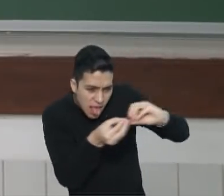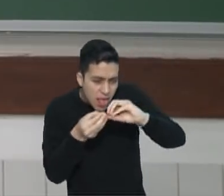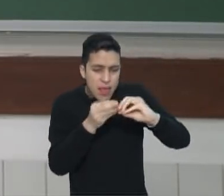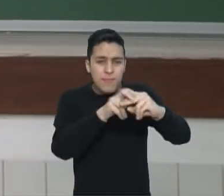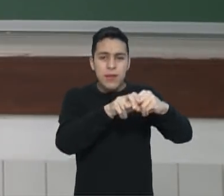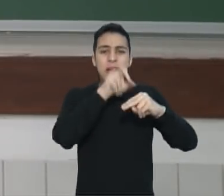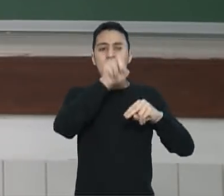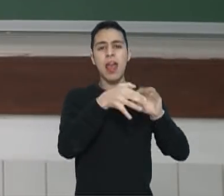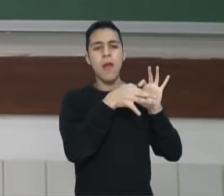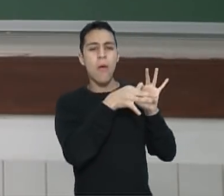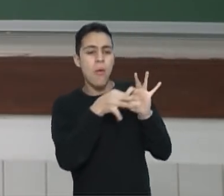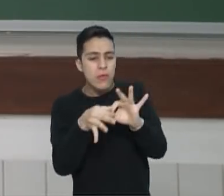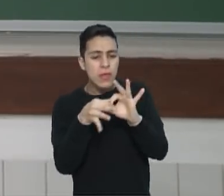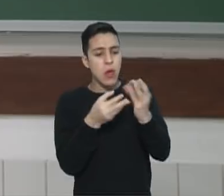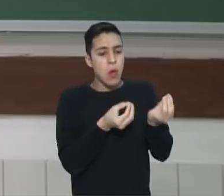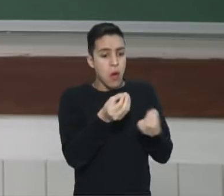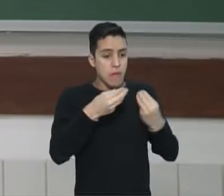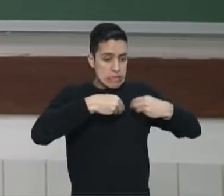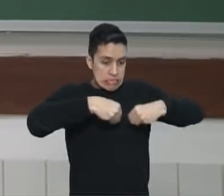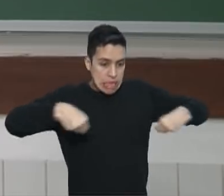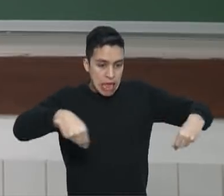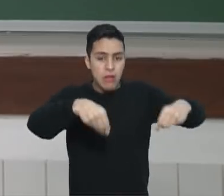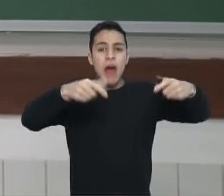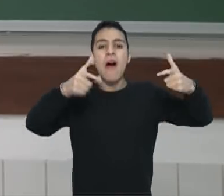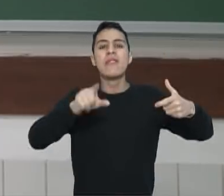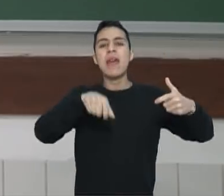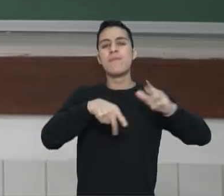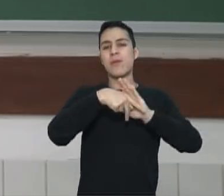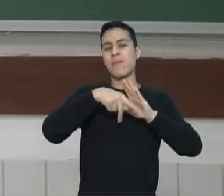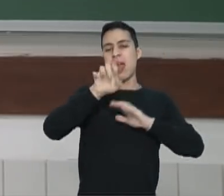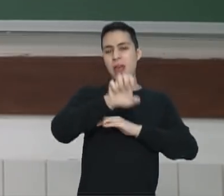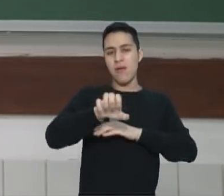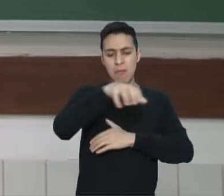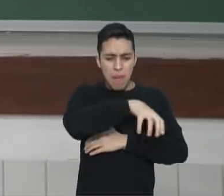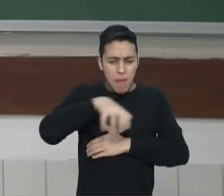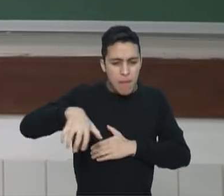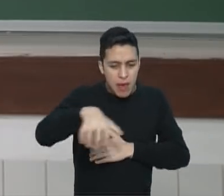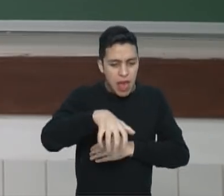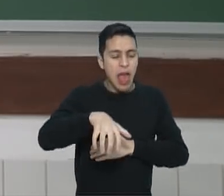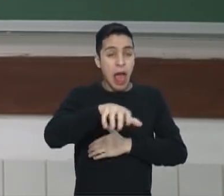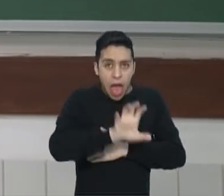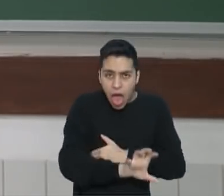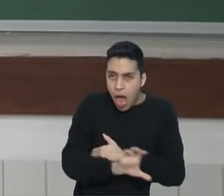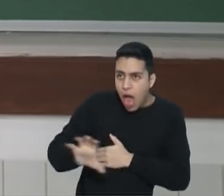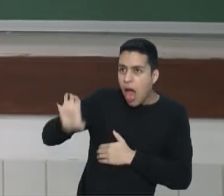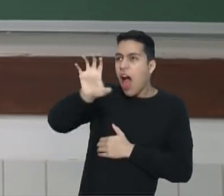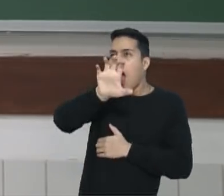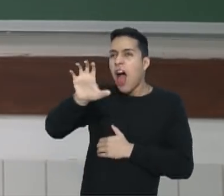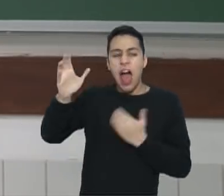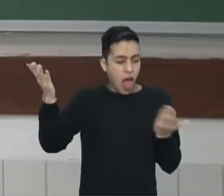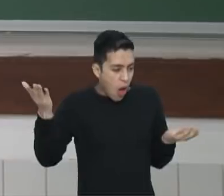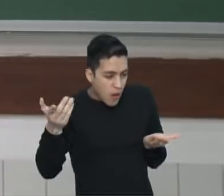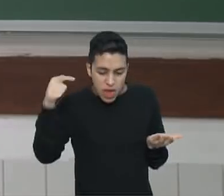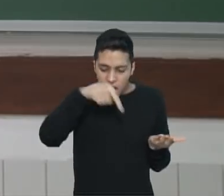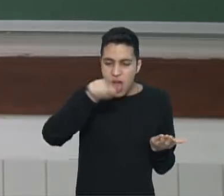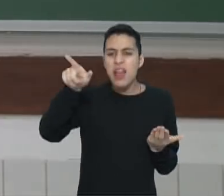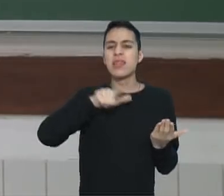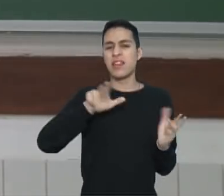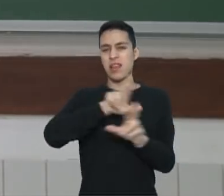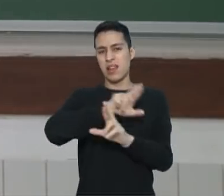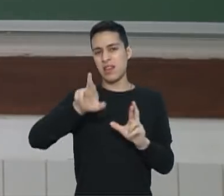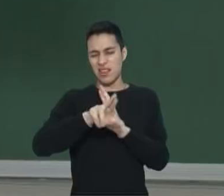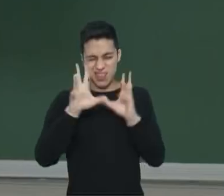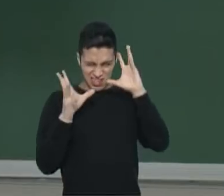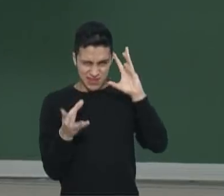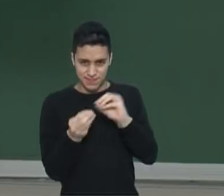desse contexto, dessa formação desse território dentro da Europa, a gente vai ter o mapa da Europa atual. Daí aqui a